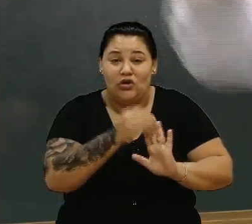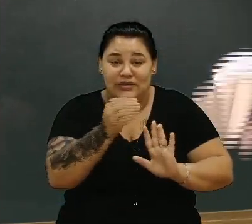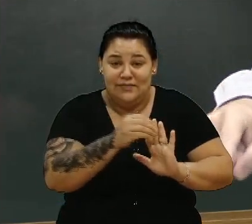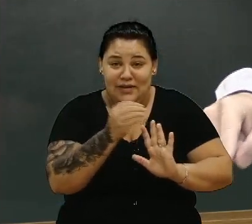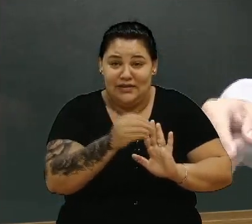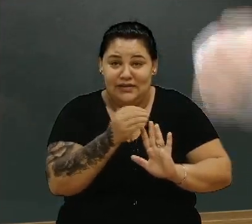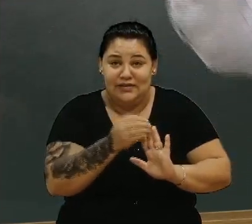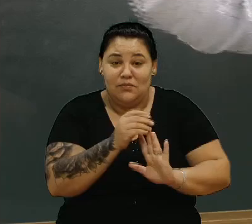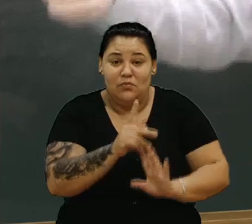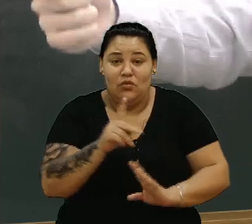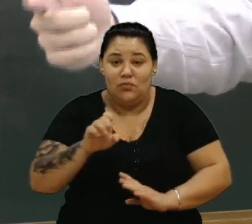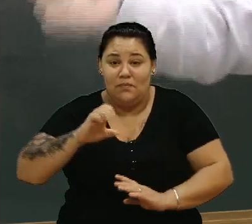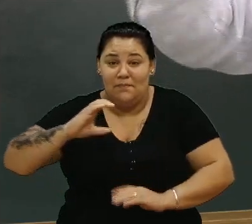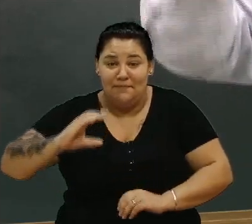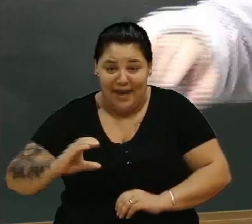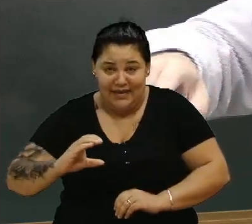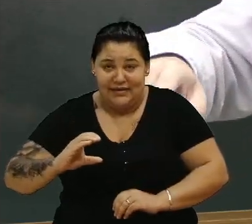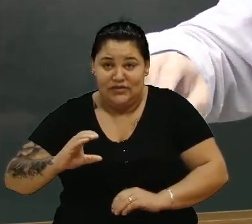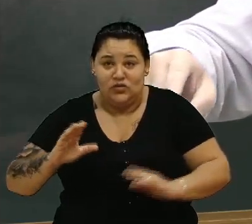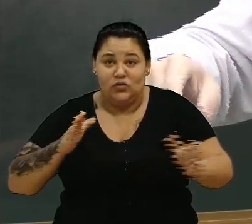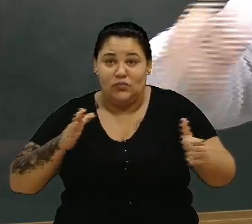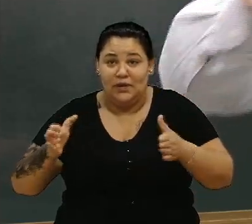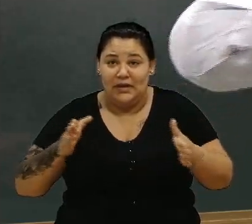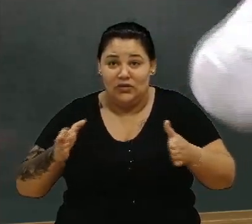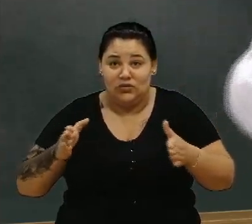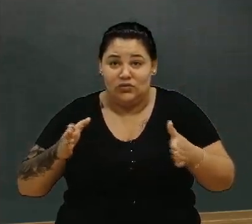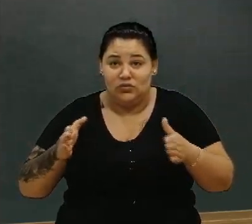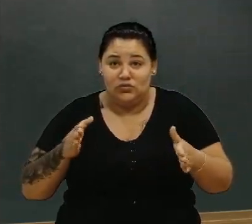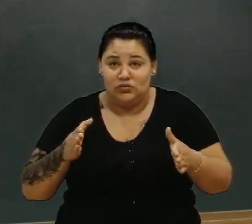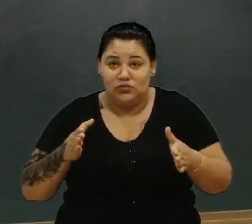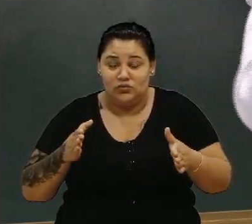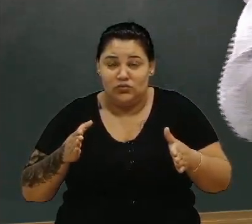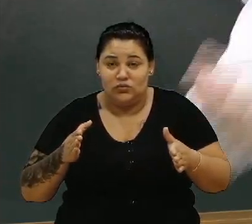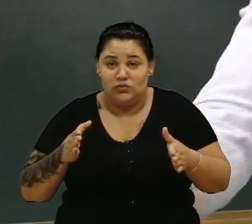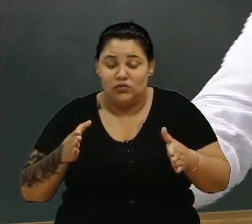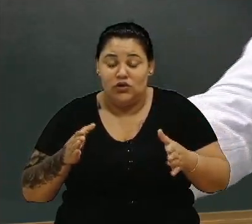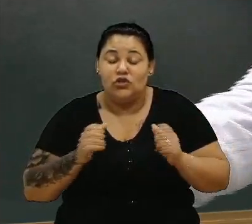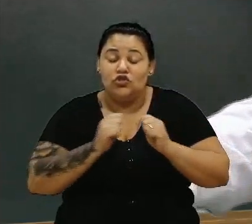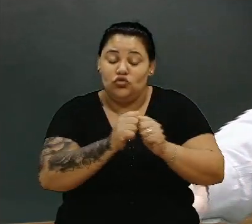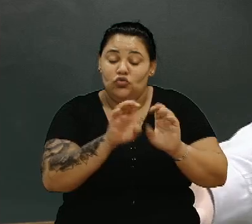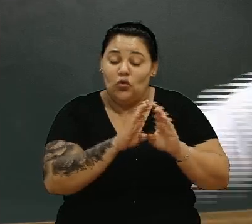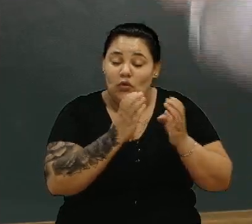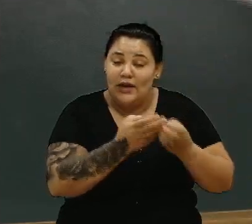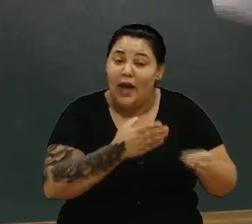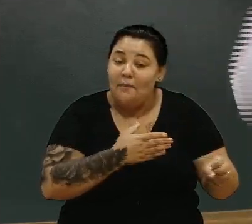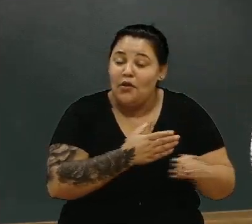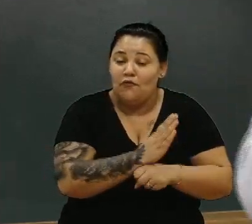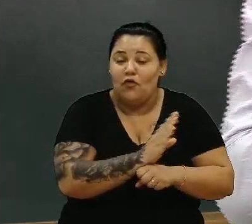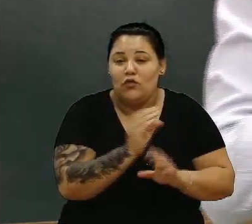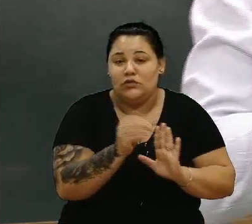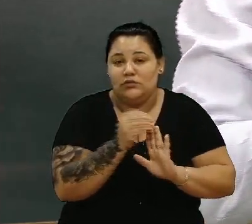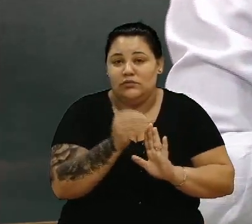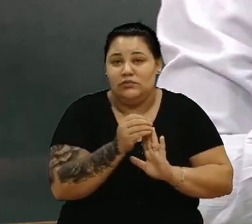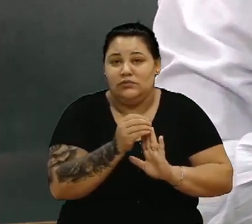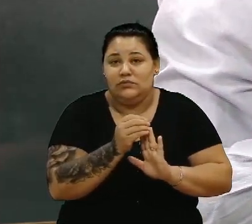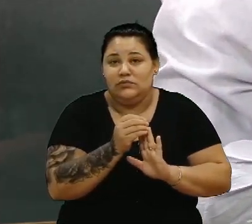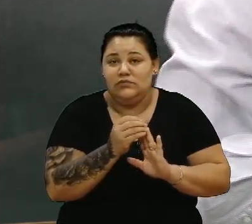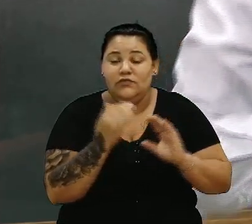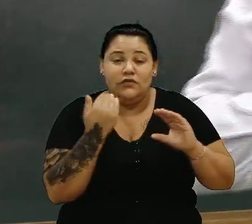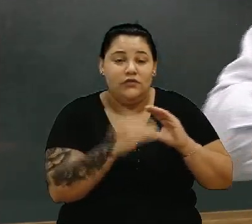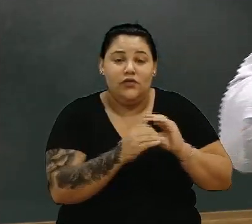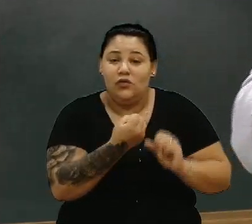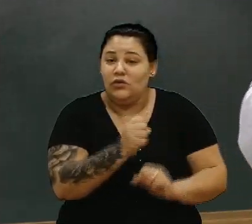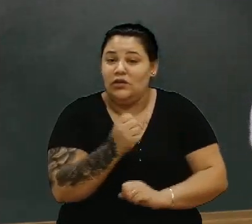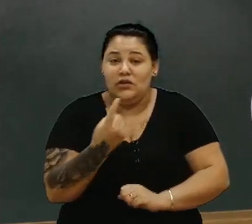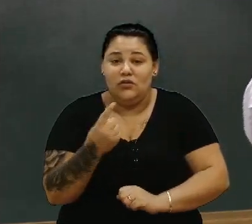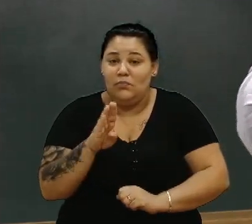por PEC durante o ano e com o Congresso aprovando o orçamento foi a que destinou 81 bilhões para o Rio Grande do